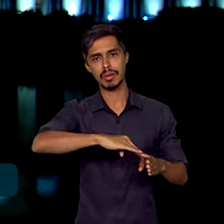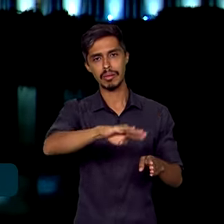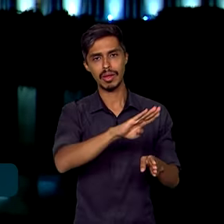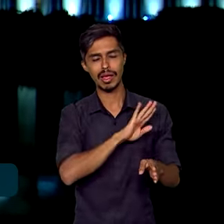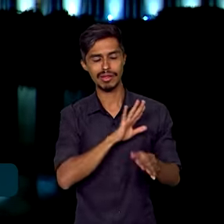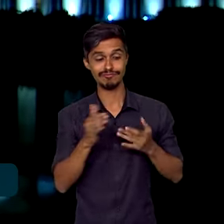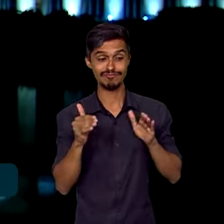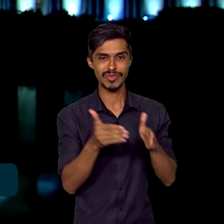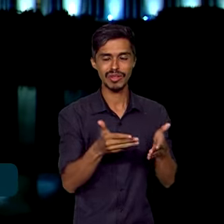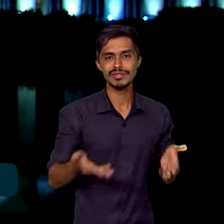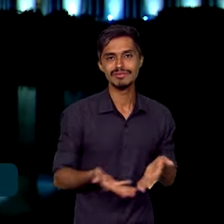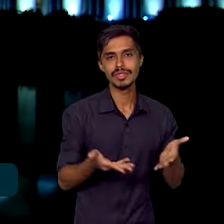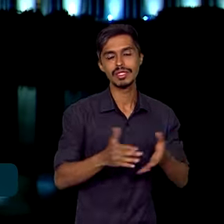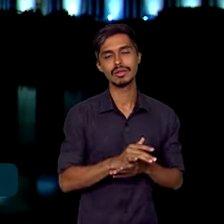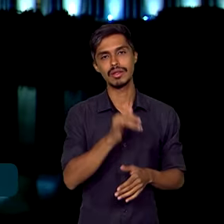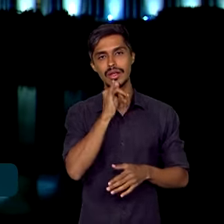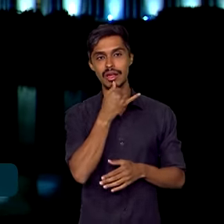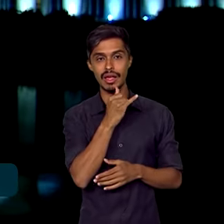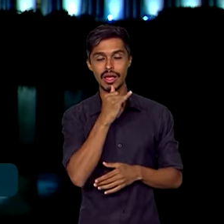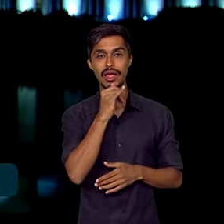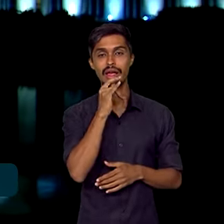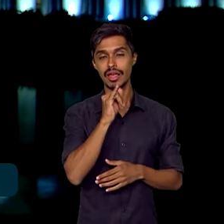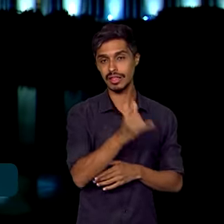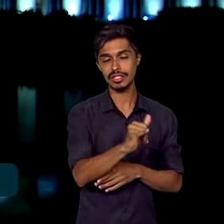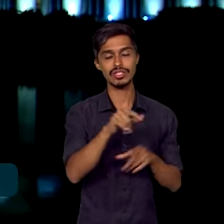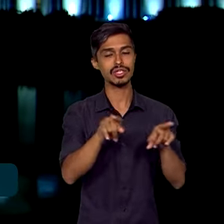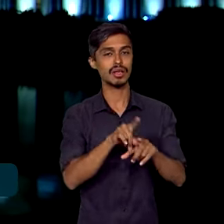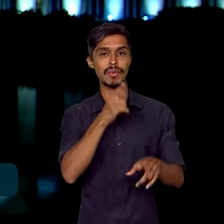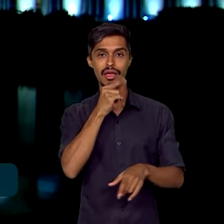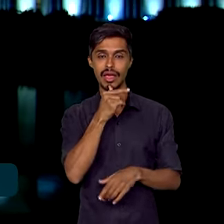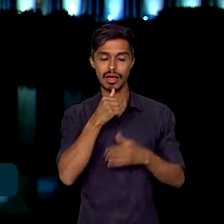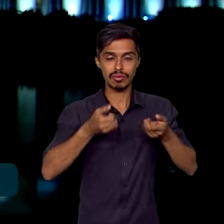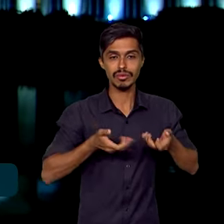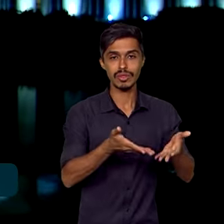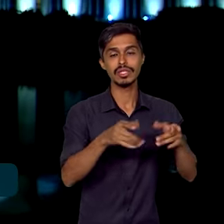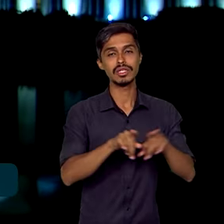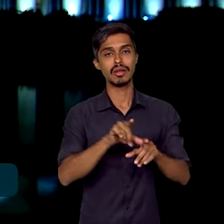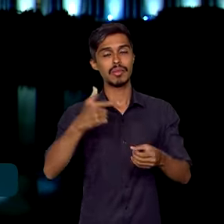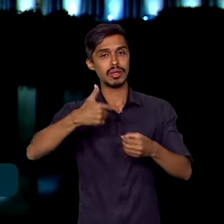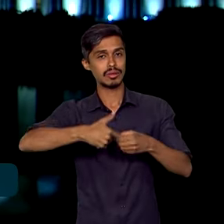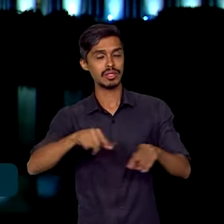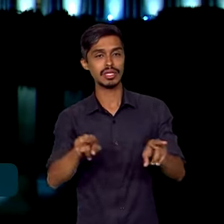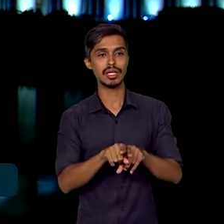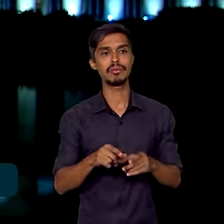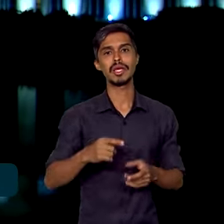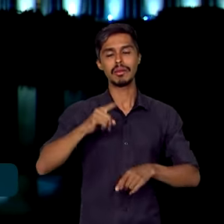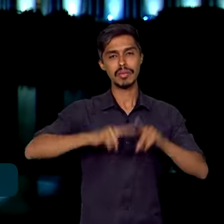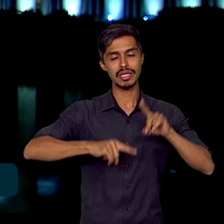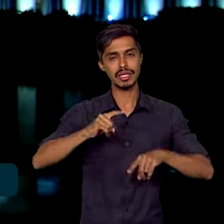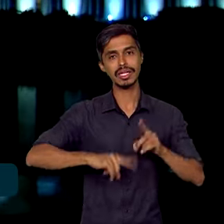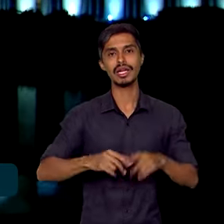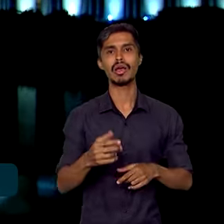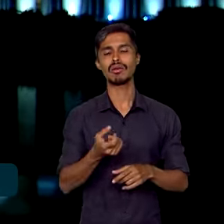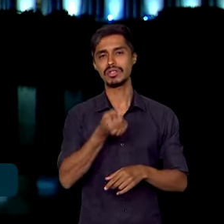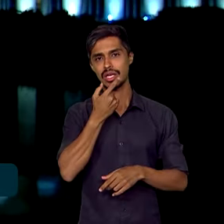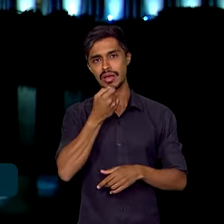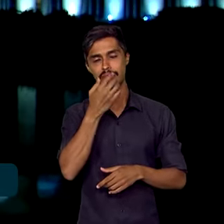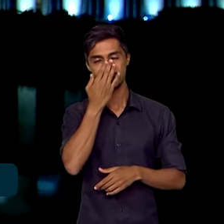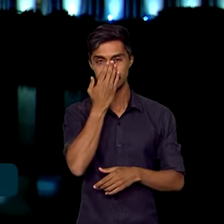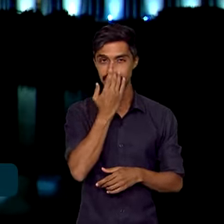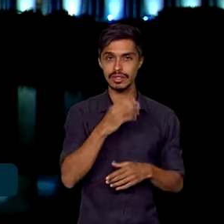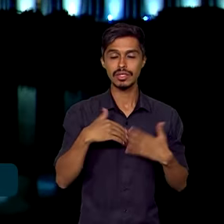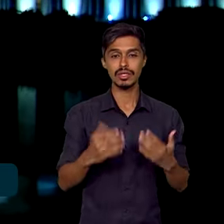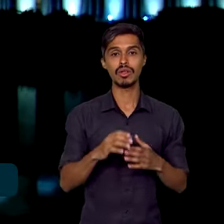com prioridade para água, eletricidade, combustíveis, alimentos e suprimentos médicos. O Ministério